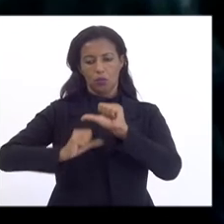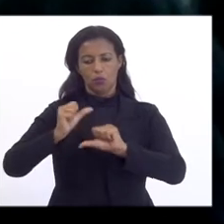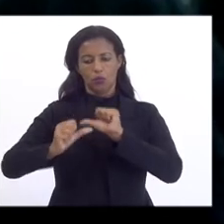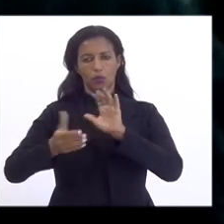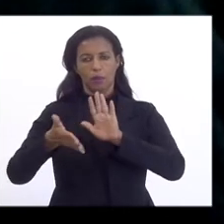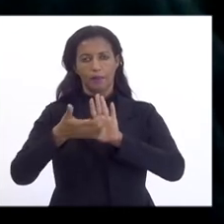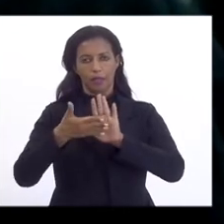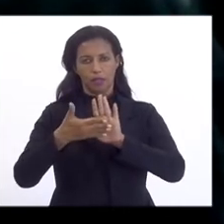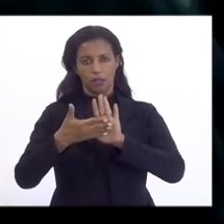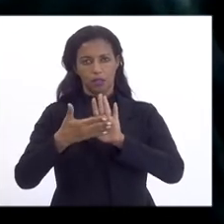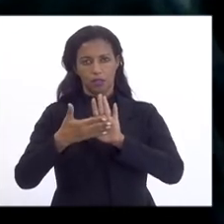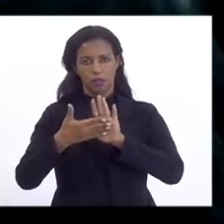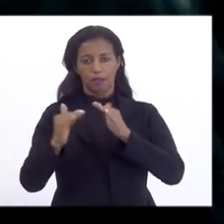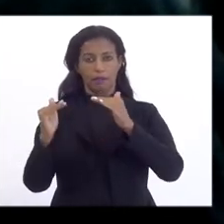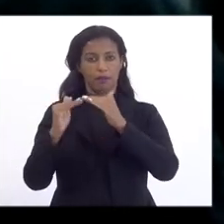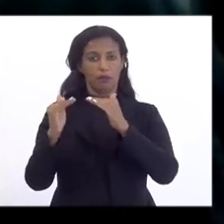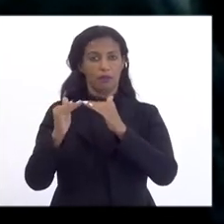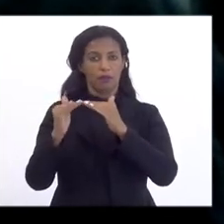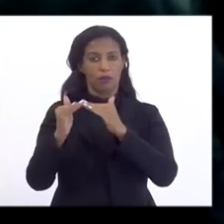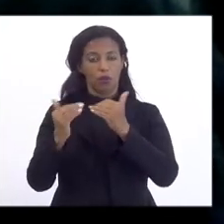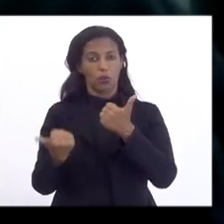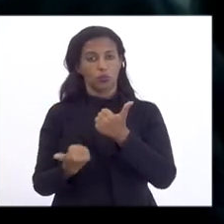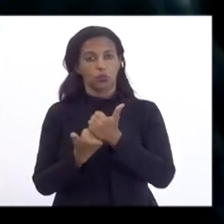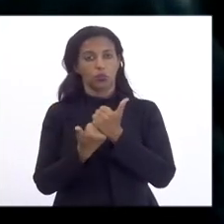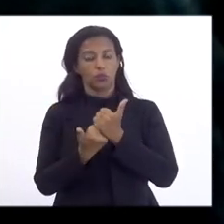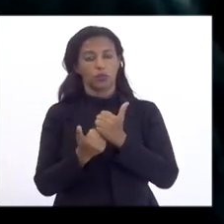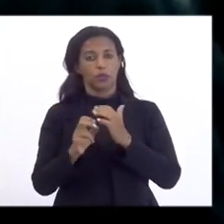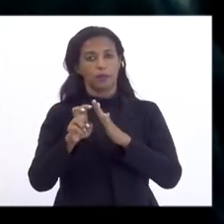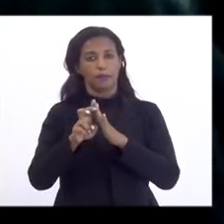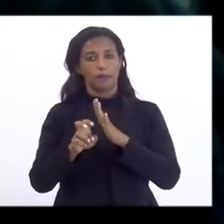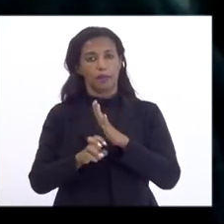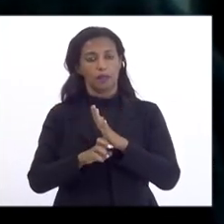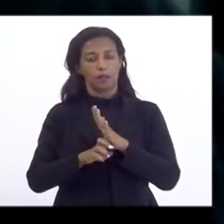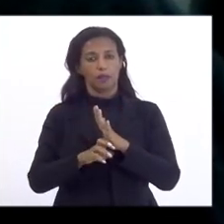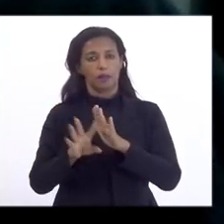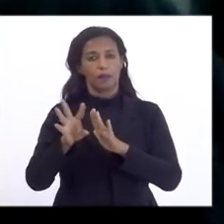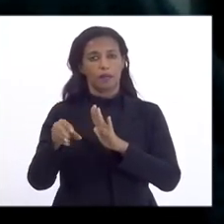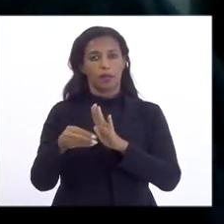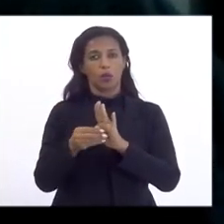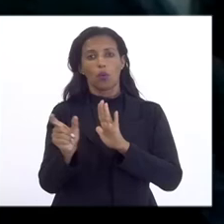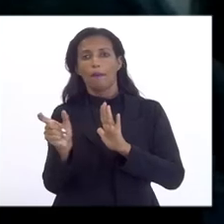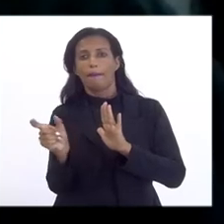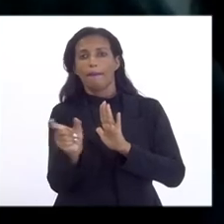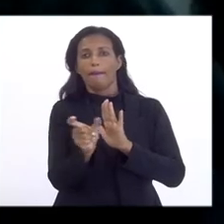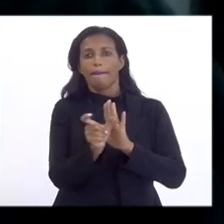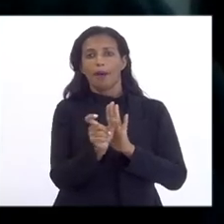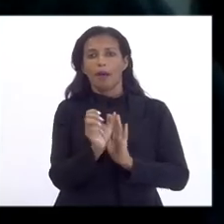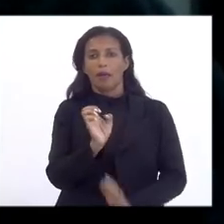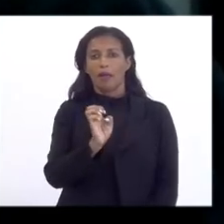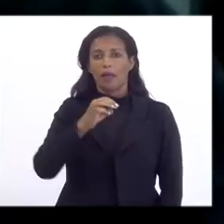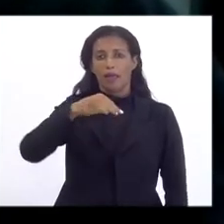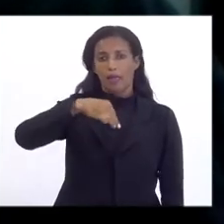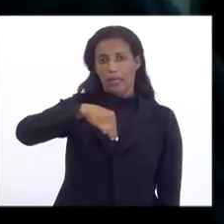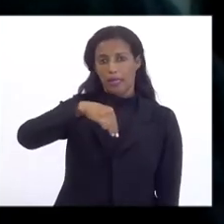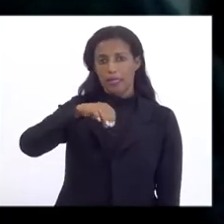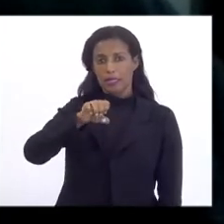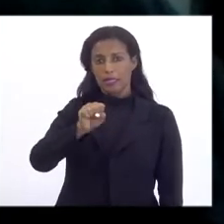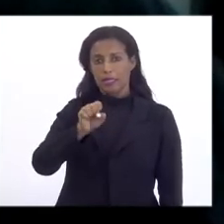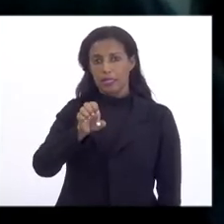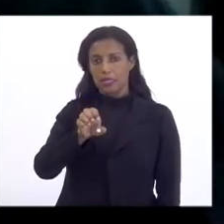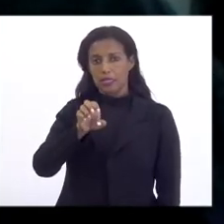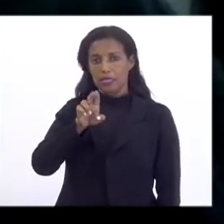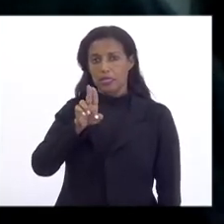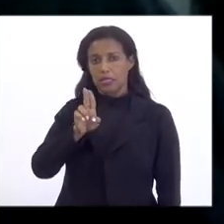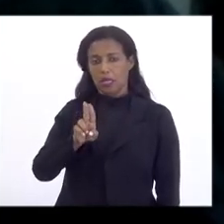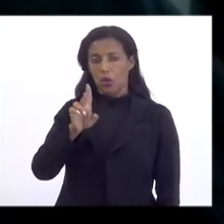parecer para favorável com subemenda para incluir a expressão em seu domicílio. É uma